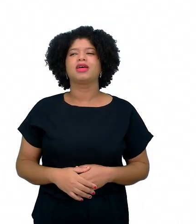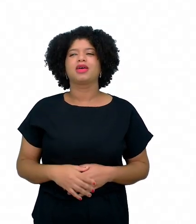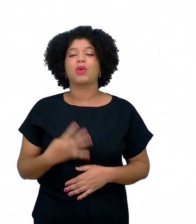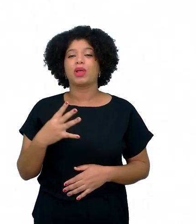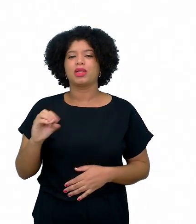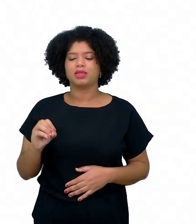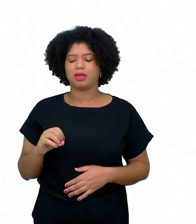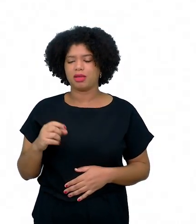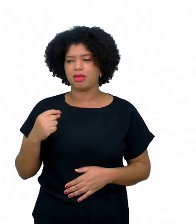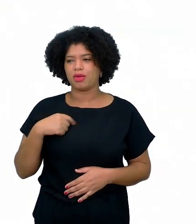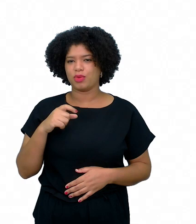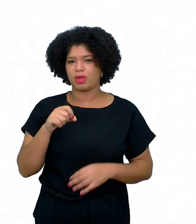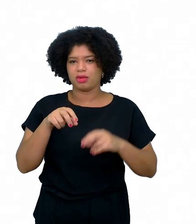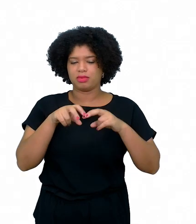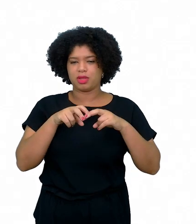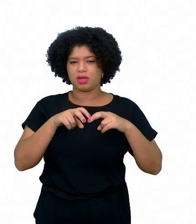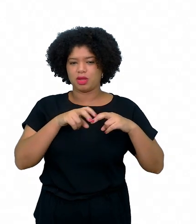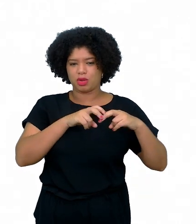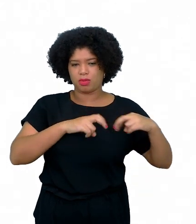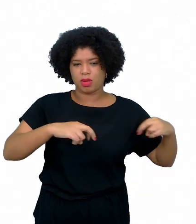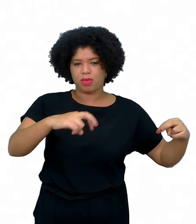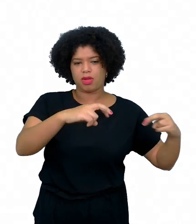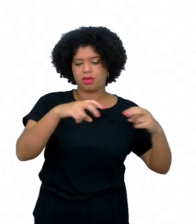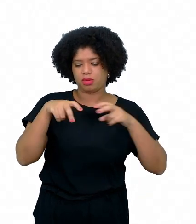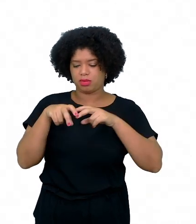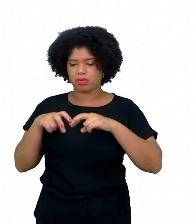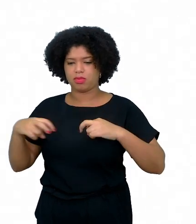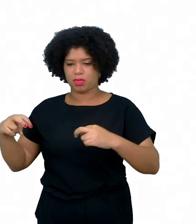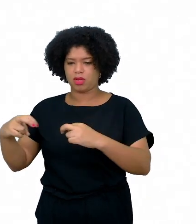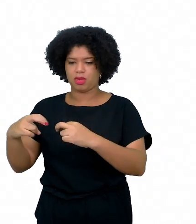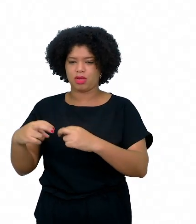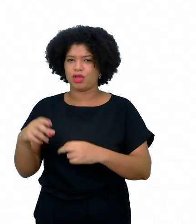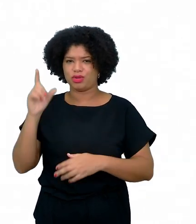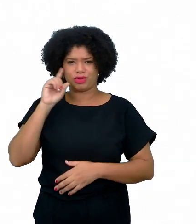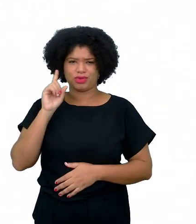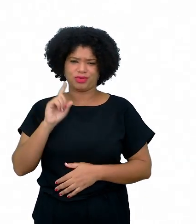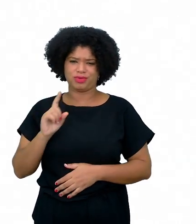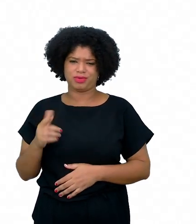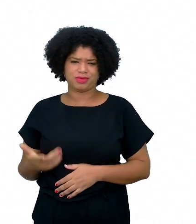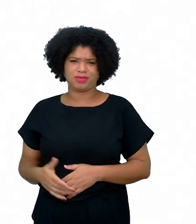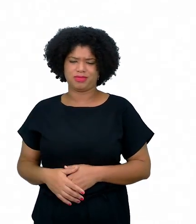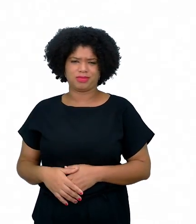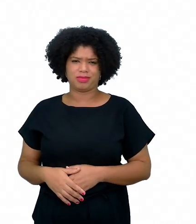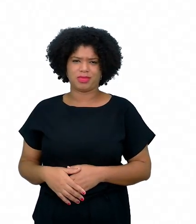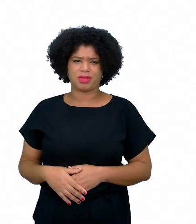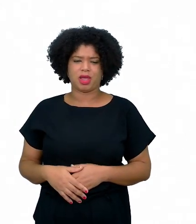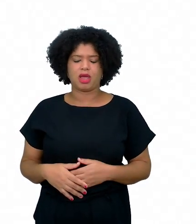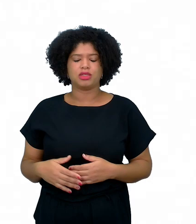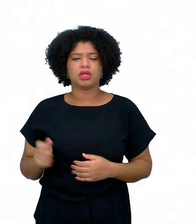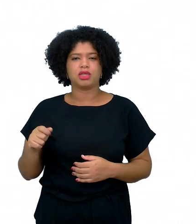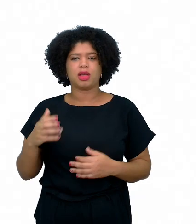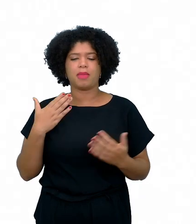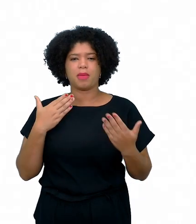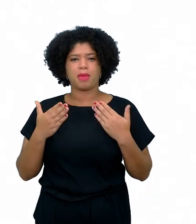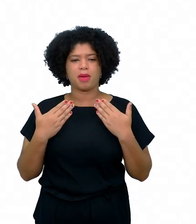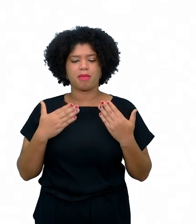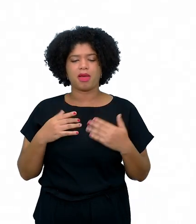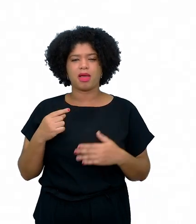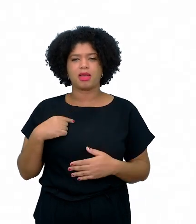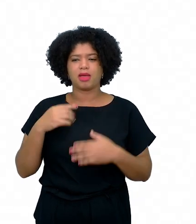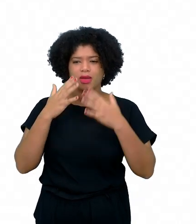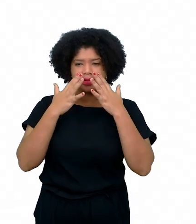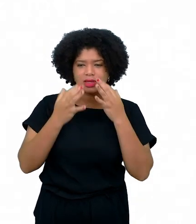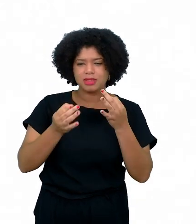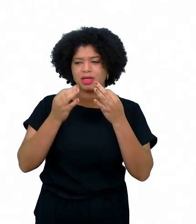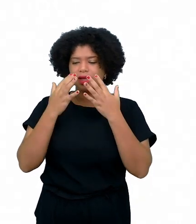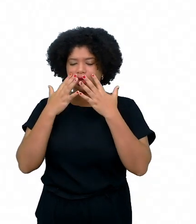não dava uma volta só, fazia duas, né? Eu nem sabia dessa coisa, né, de colocá-los dessa forma. E aí eu escutava um